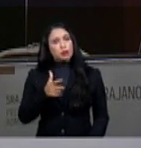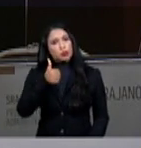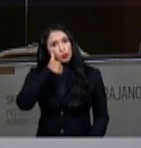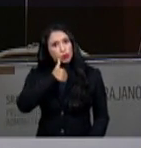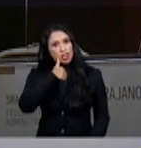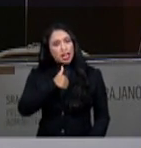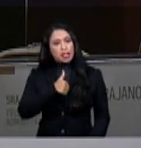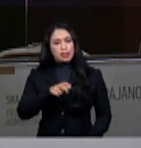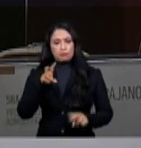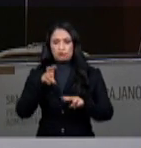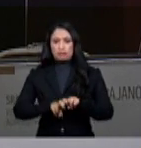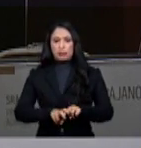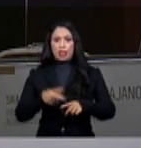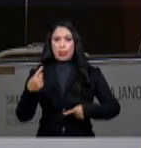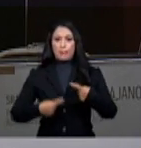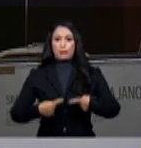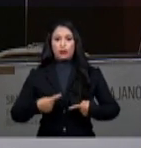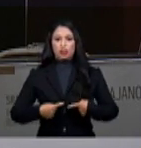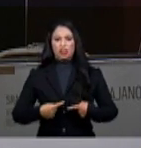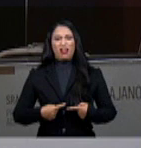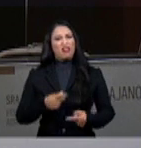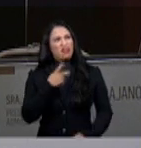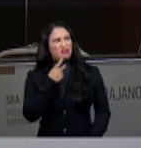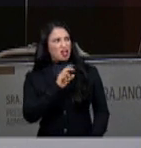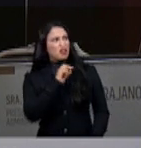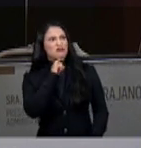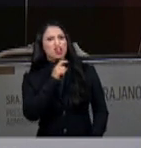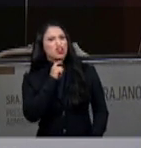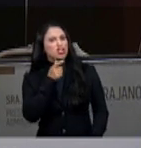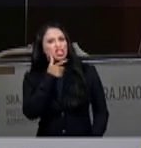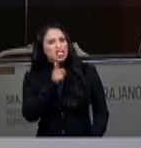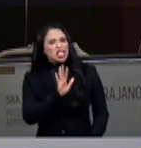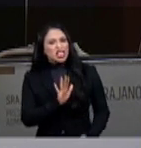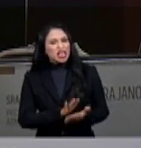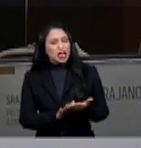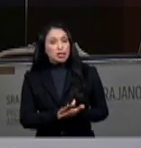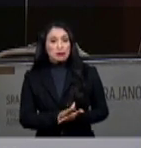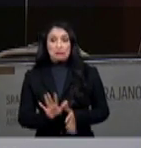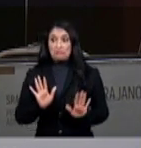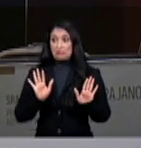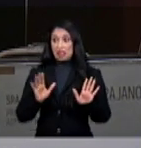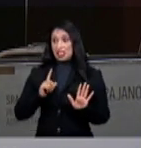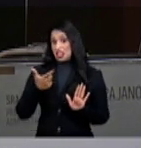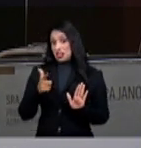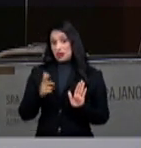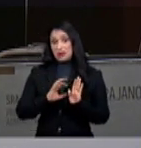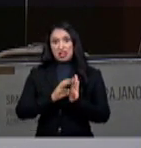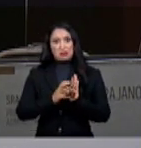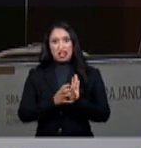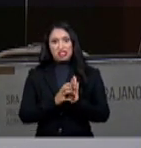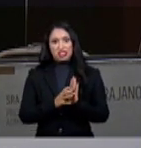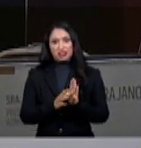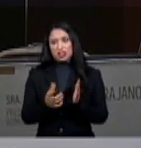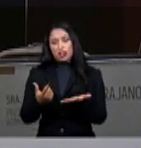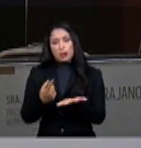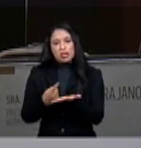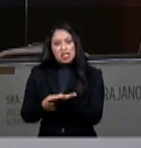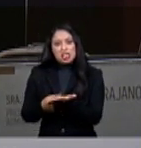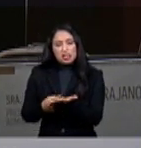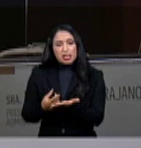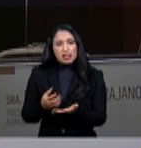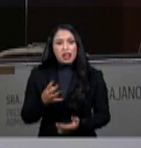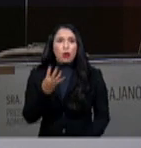aí vocês vão falar não vai conseguir só que como eu noção político e dar a gente não vai ter que negociar